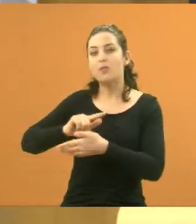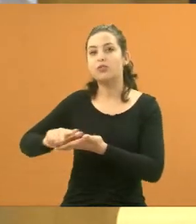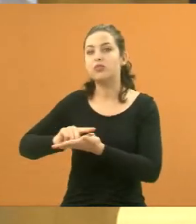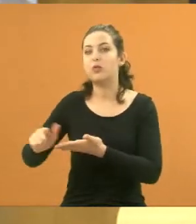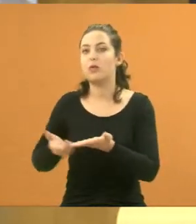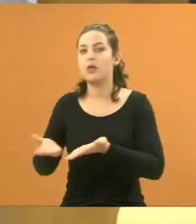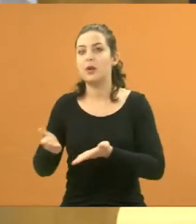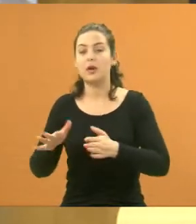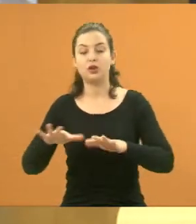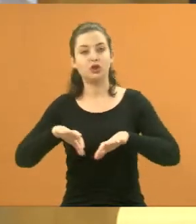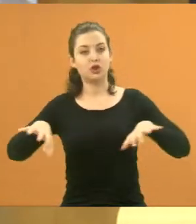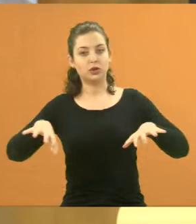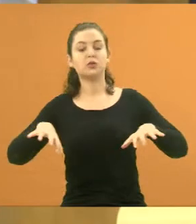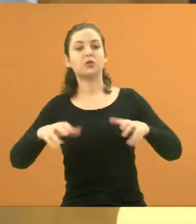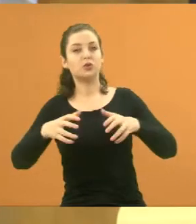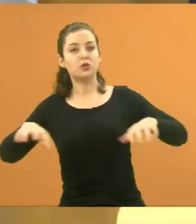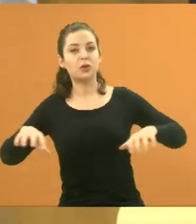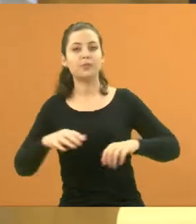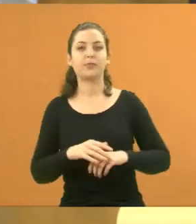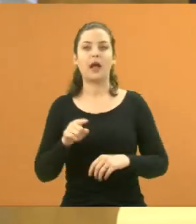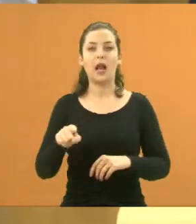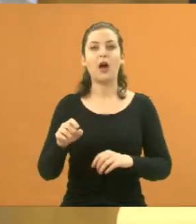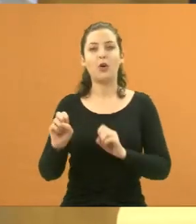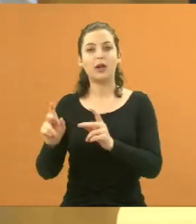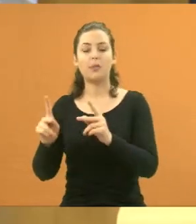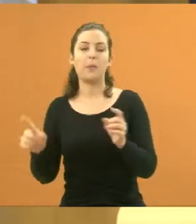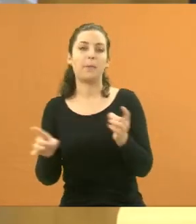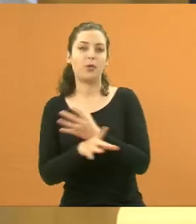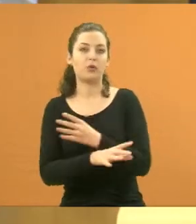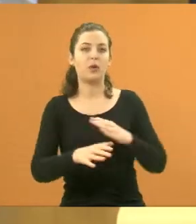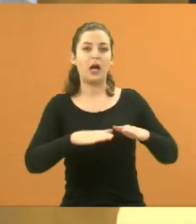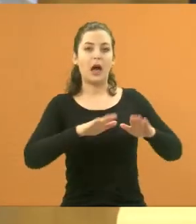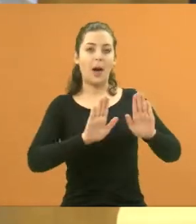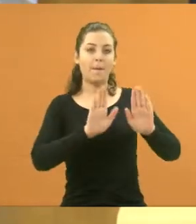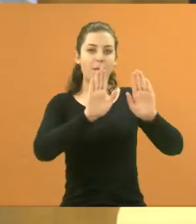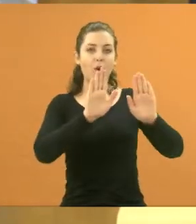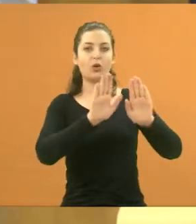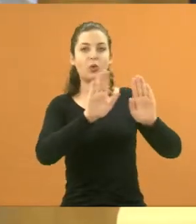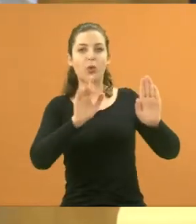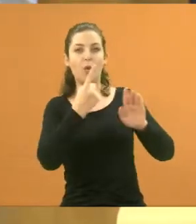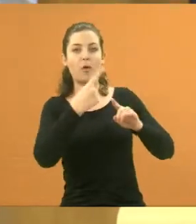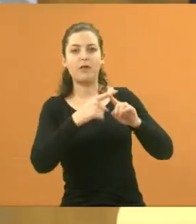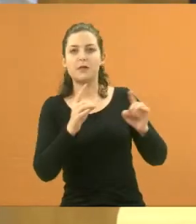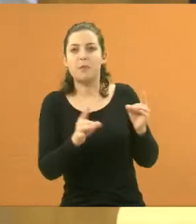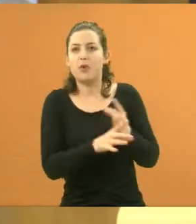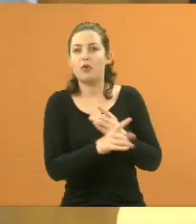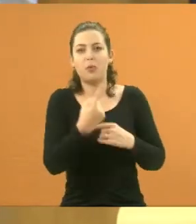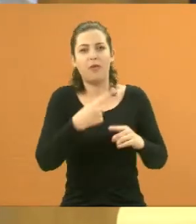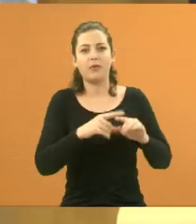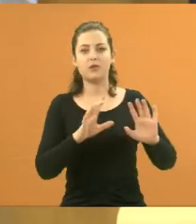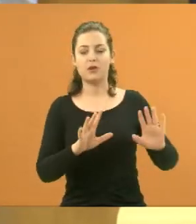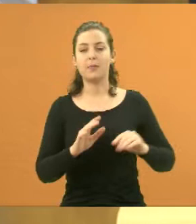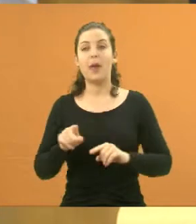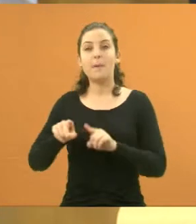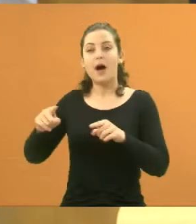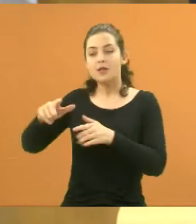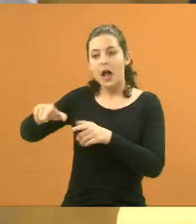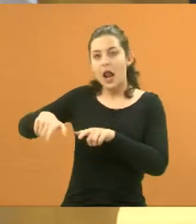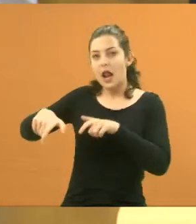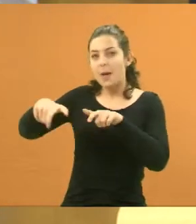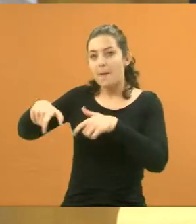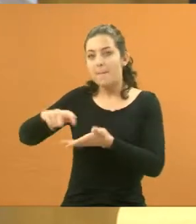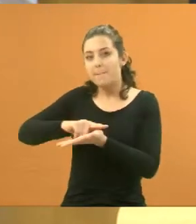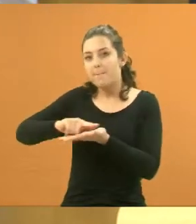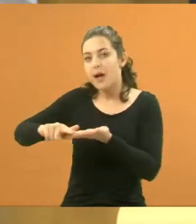não, você foi lá, executou, de fato cessou. Ainda assim, eu levanto aqui uma questão que a gente precisa tomar cuidado, que